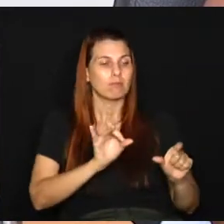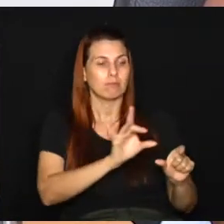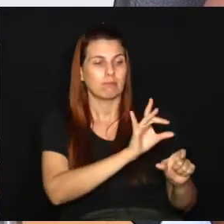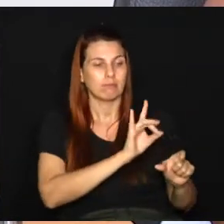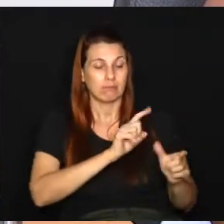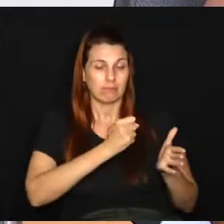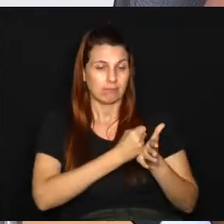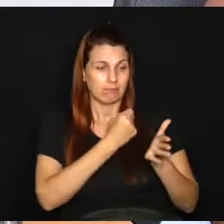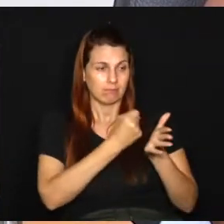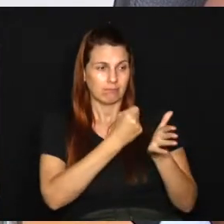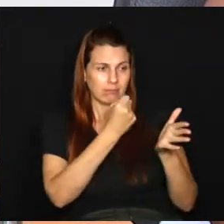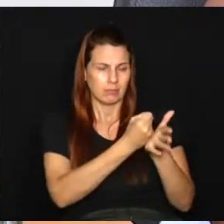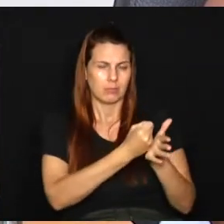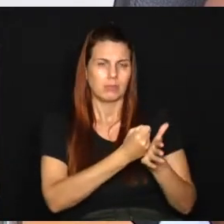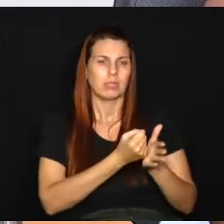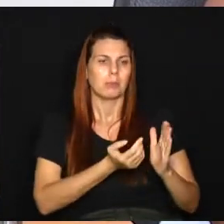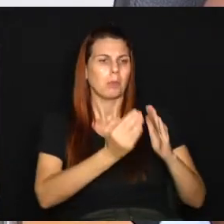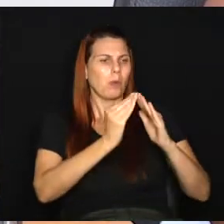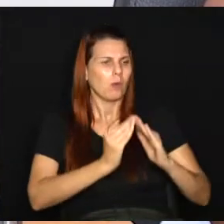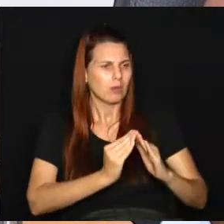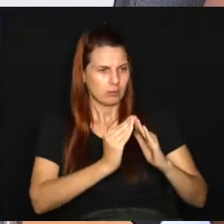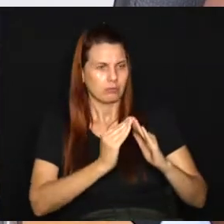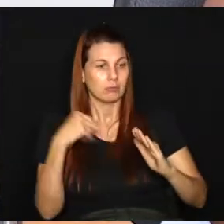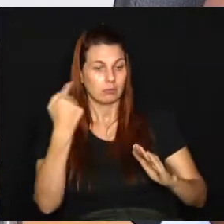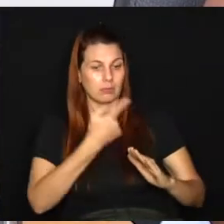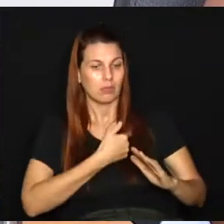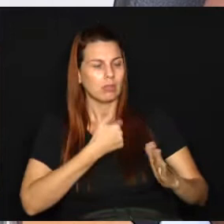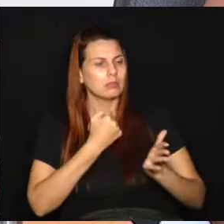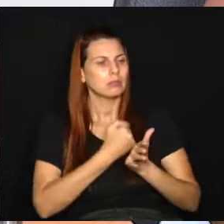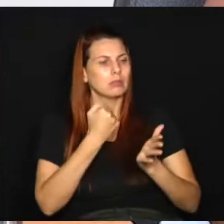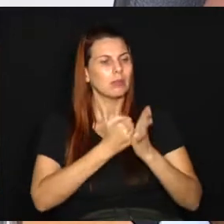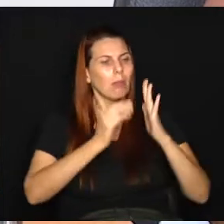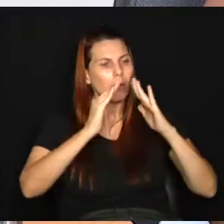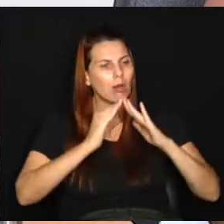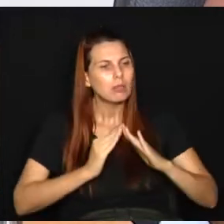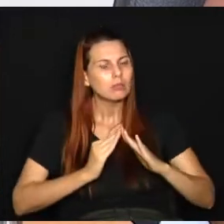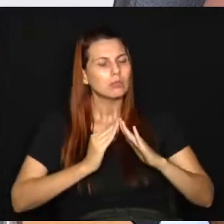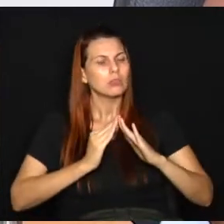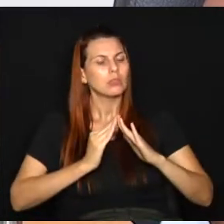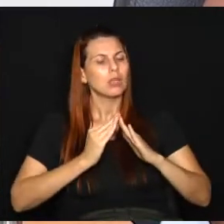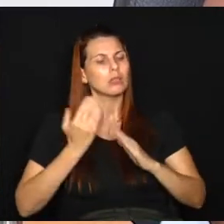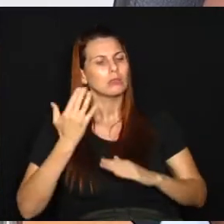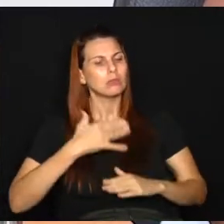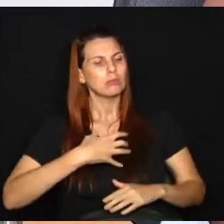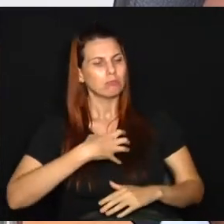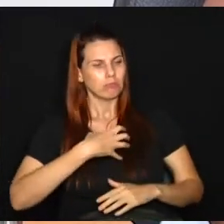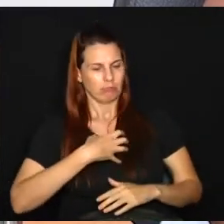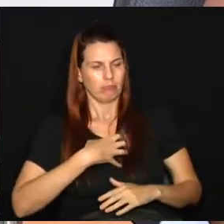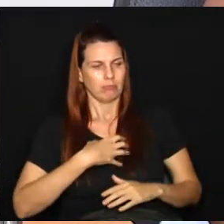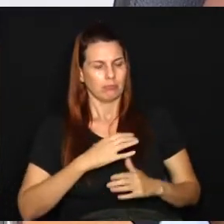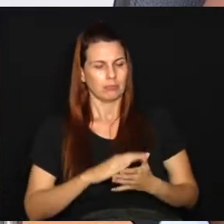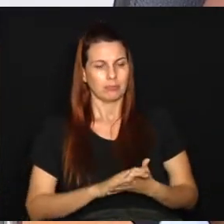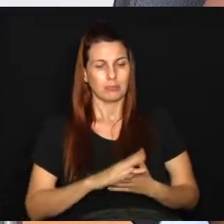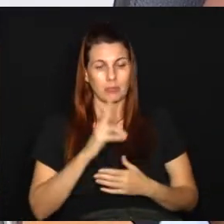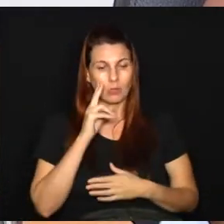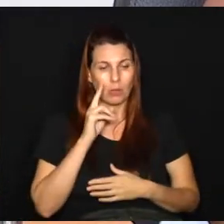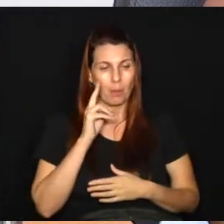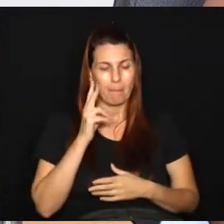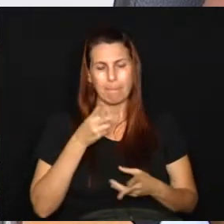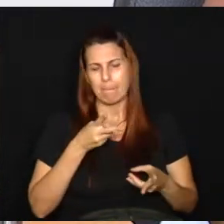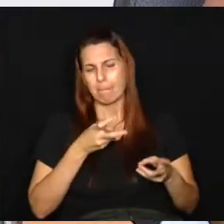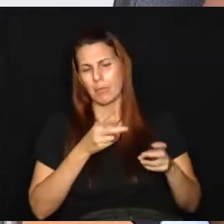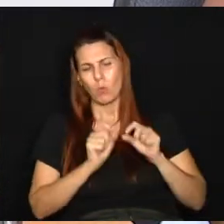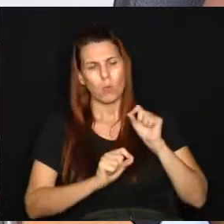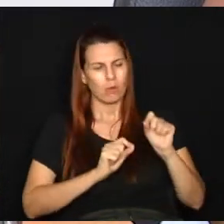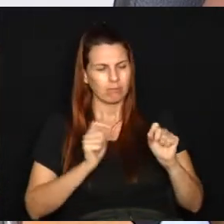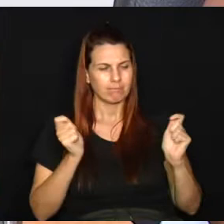de luta. Luta por moradia. A gente está lutando pela nossa moradia digna. E pelo que a gente vê, vai dar tudo certo.